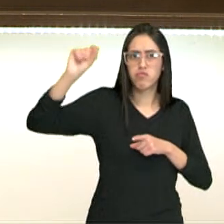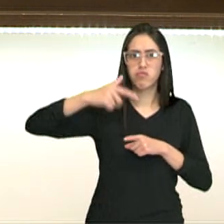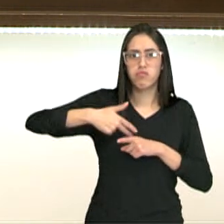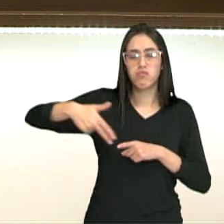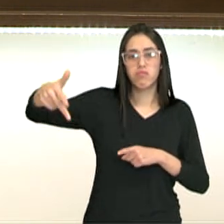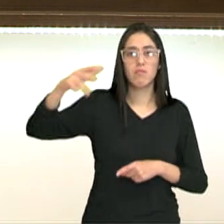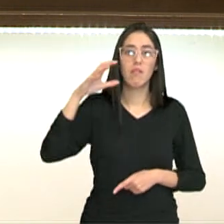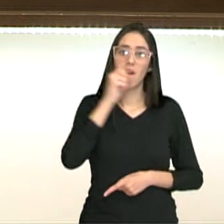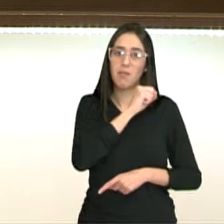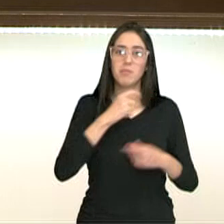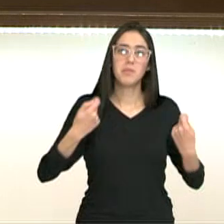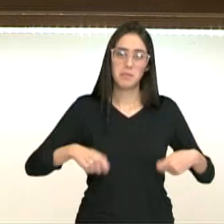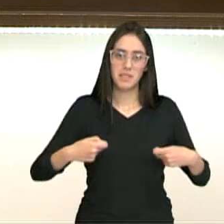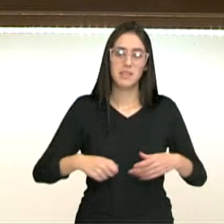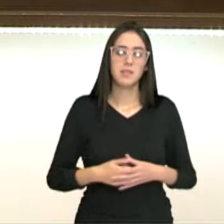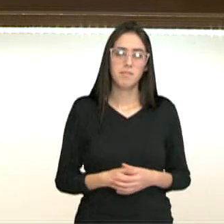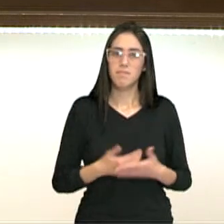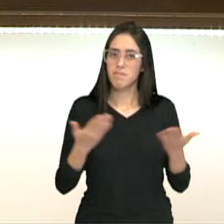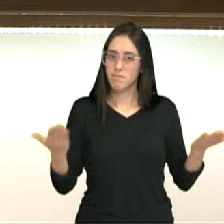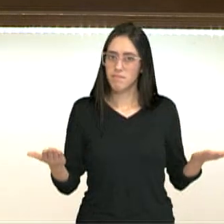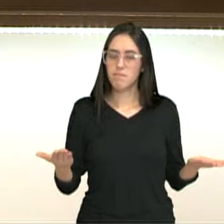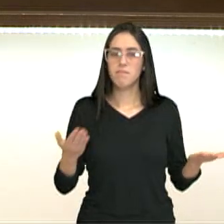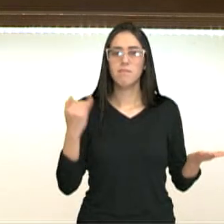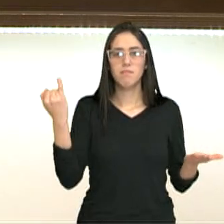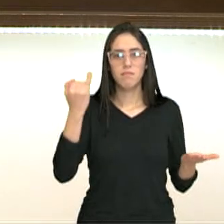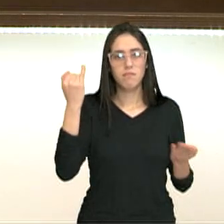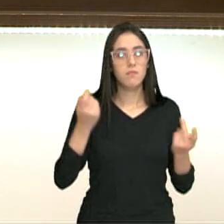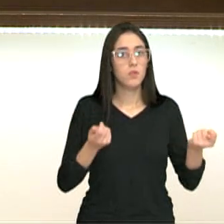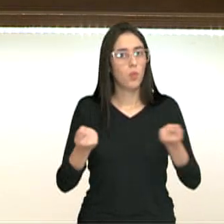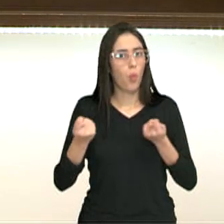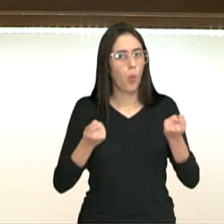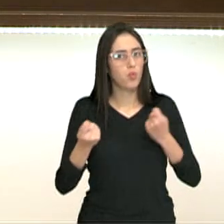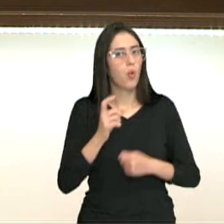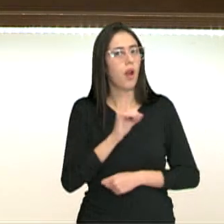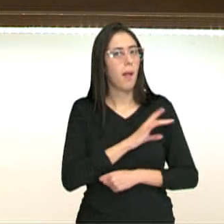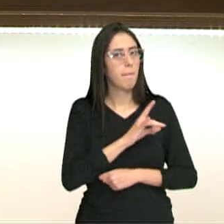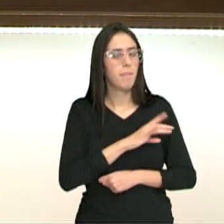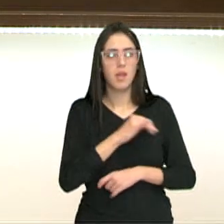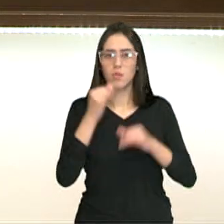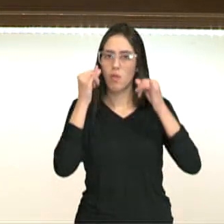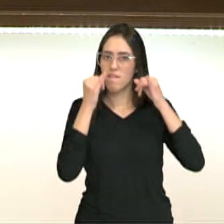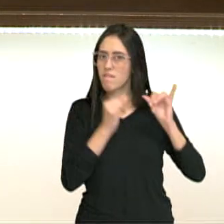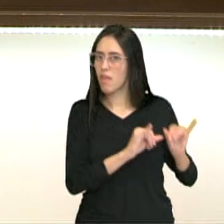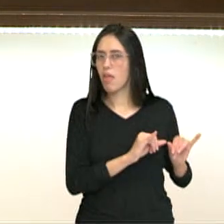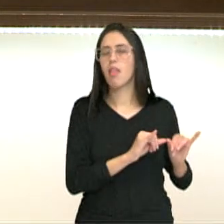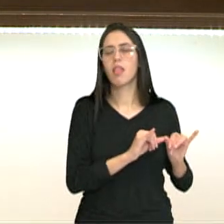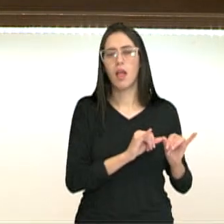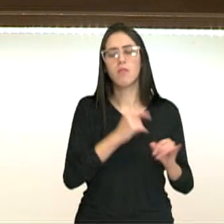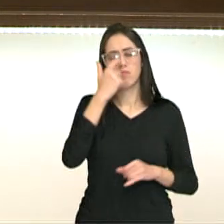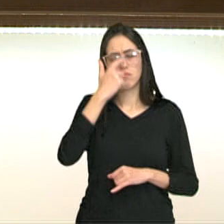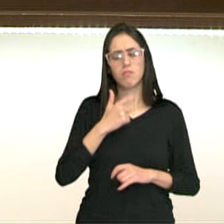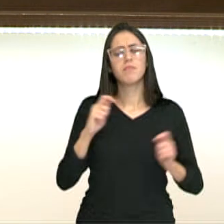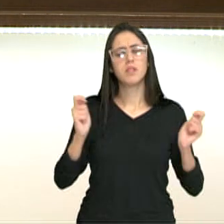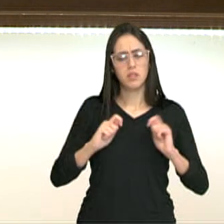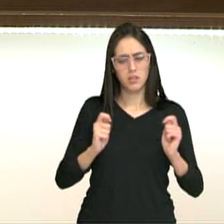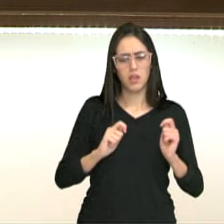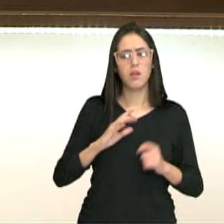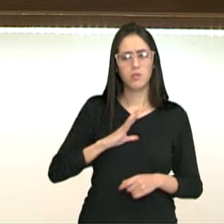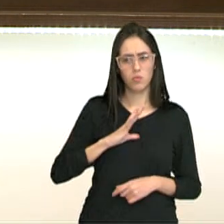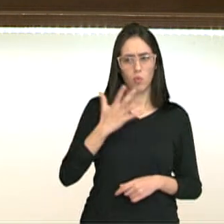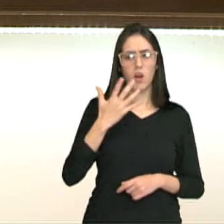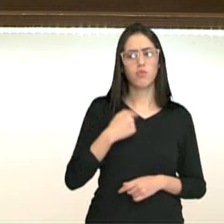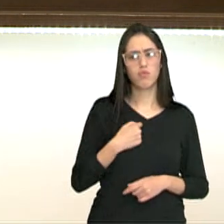transponha aquele obstáculo. Então, sempre controlar o teu medo ali, considerar que você é capaz de transpor